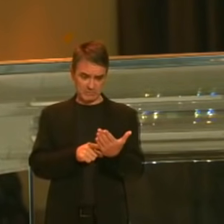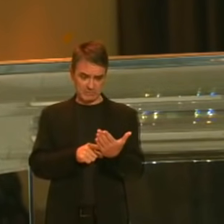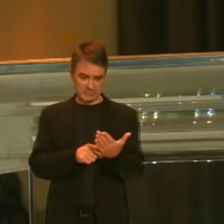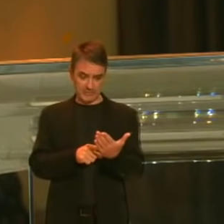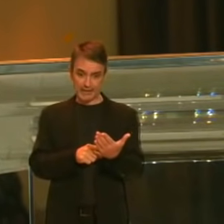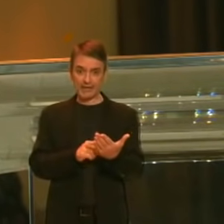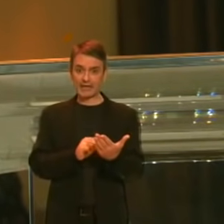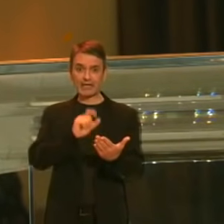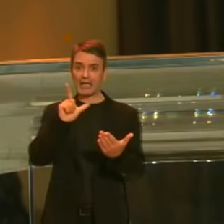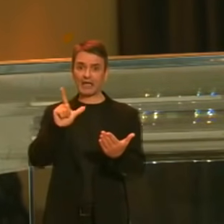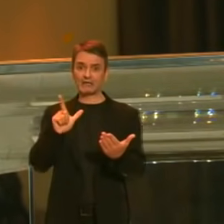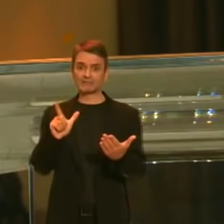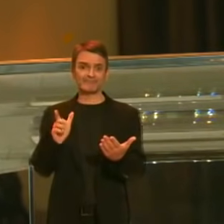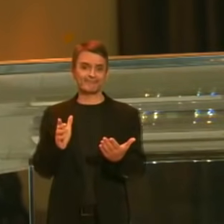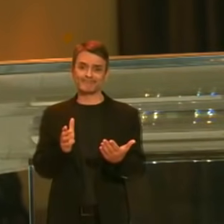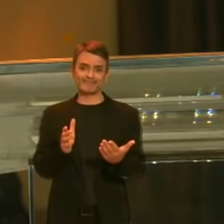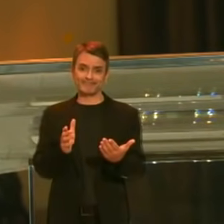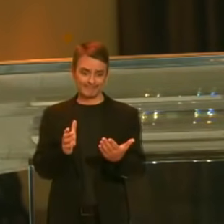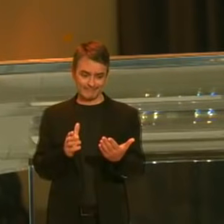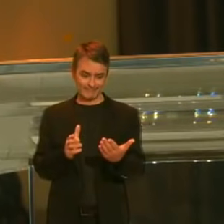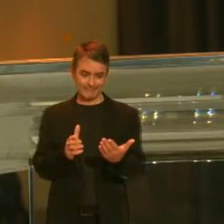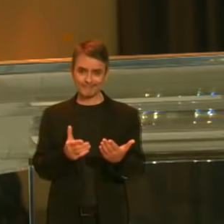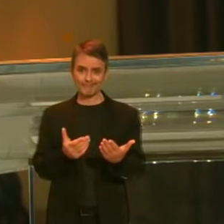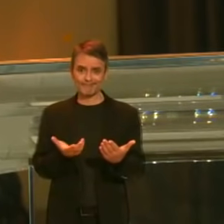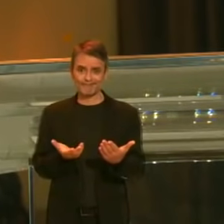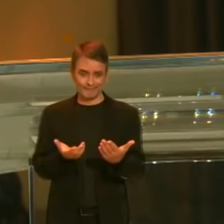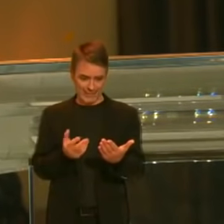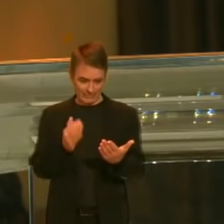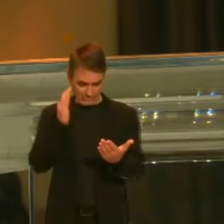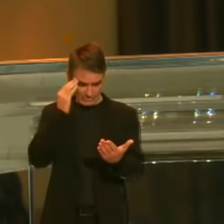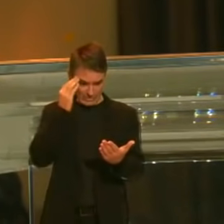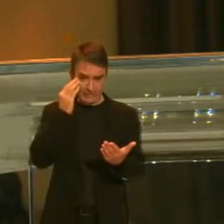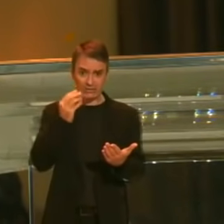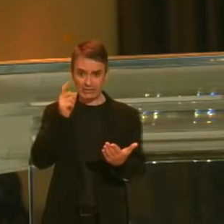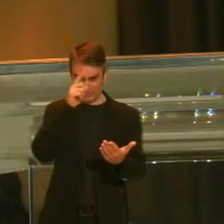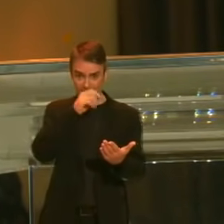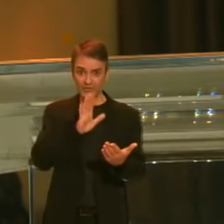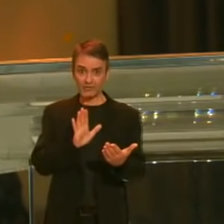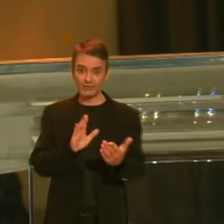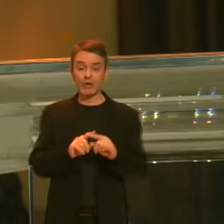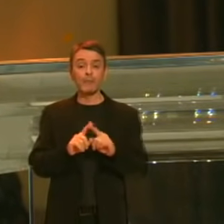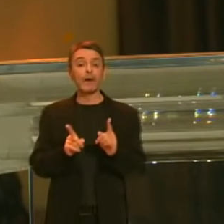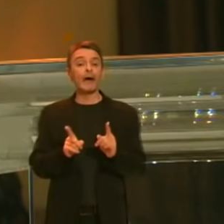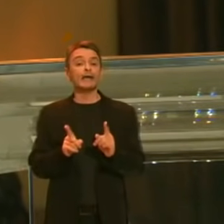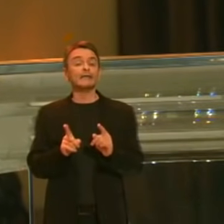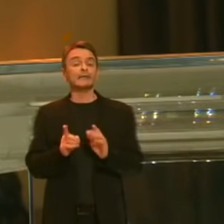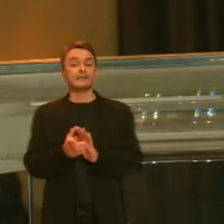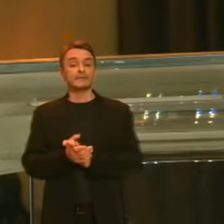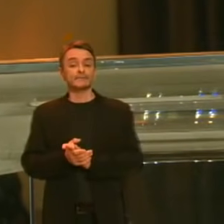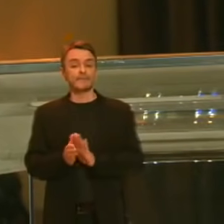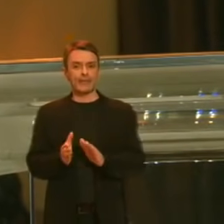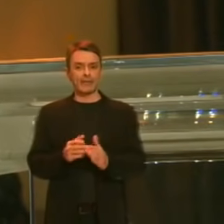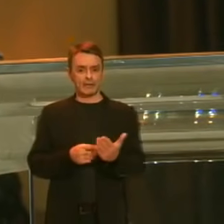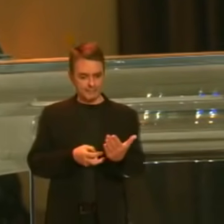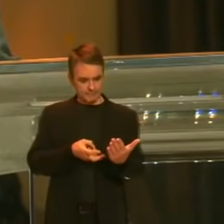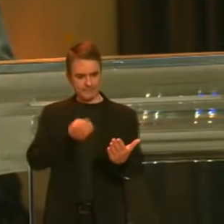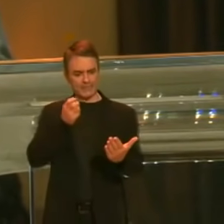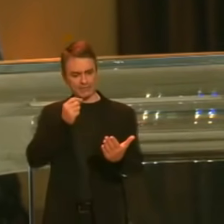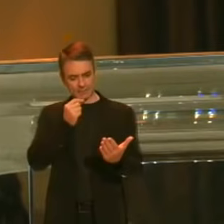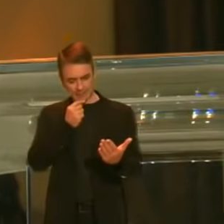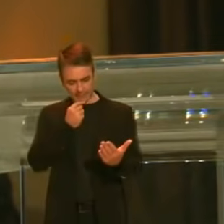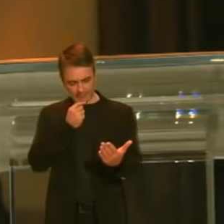tem que entender isso também. Mas uma das coisas que tem chamado a minha